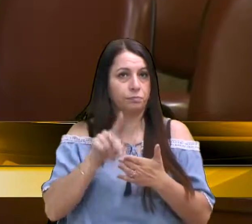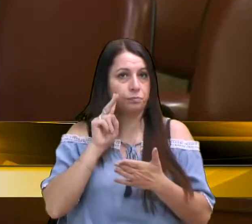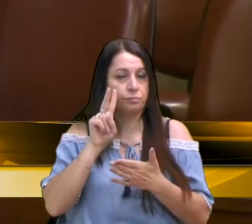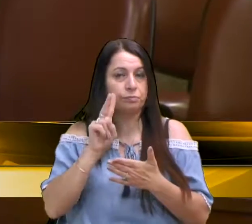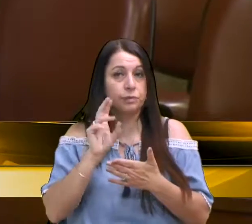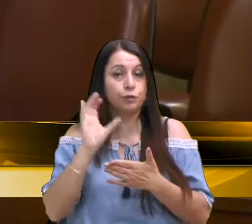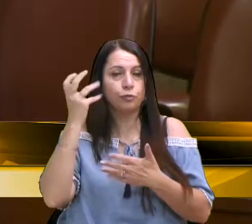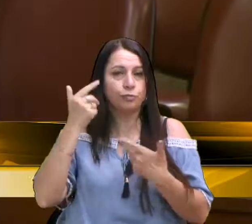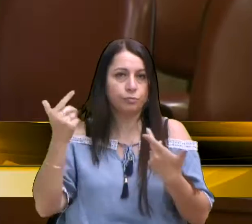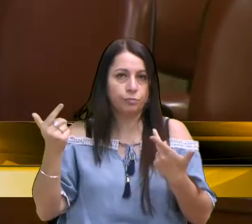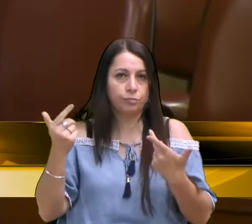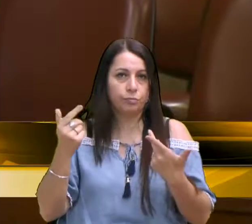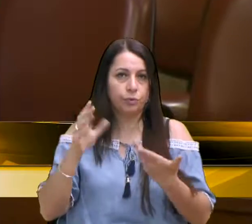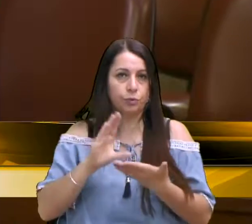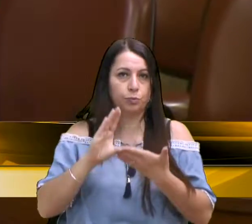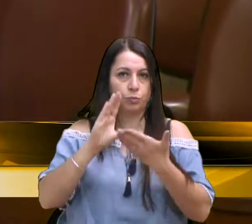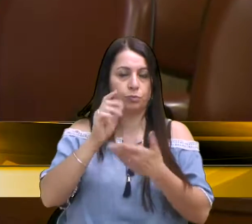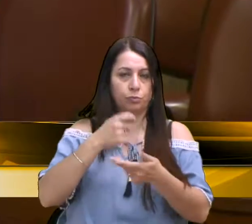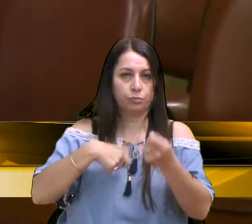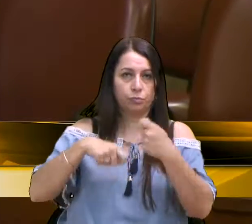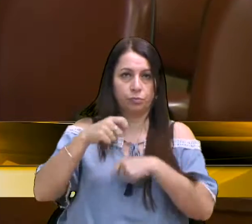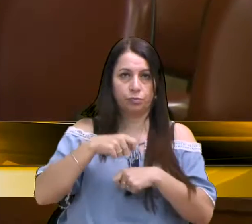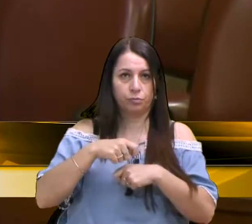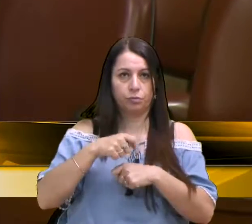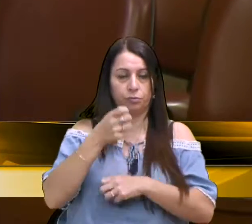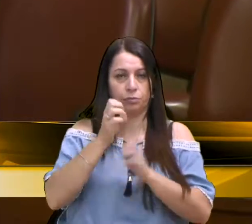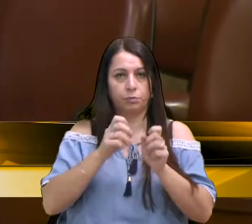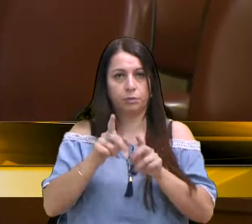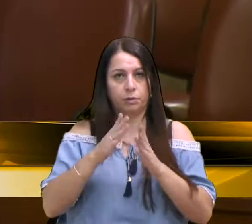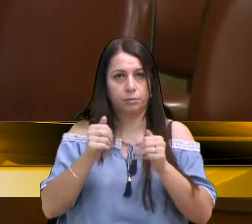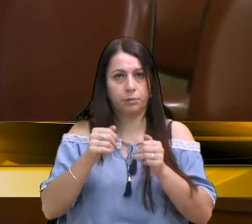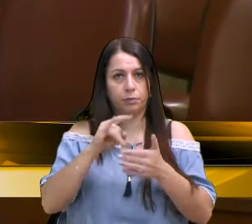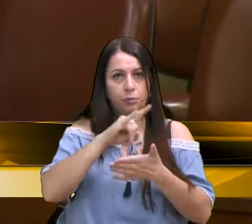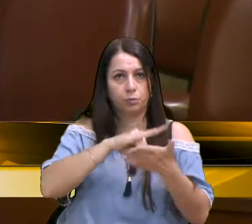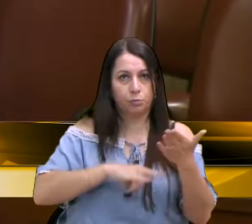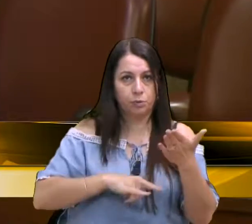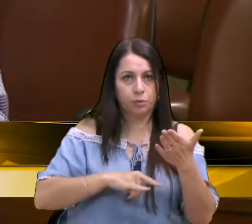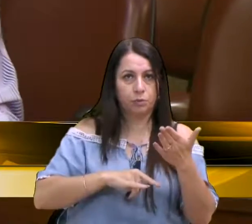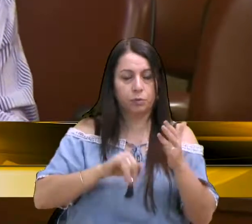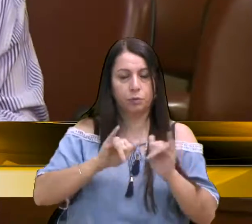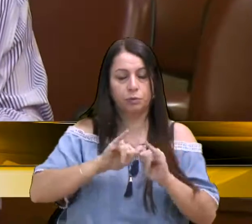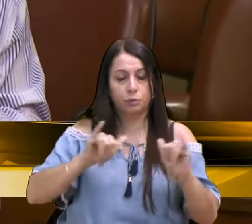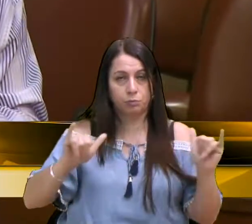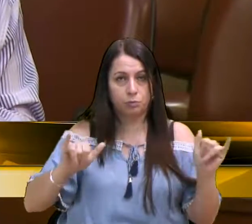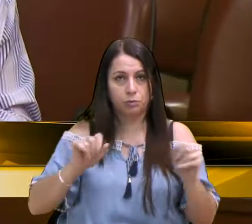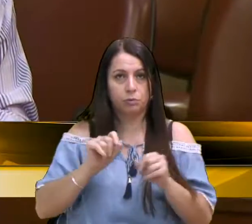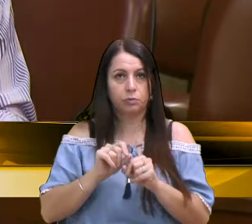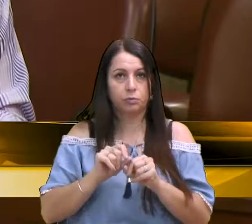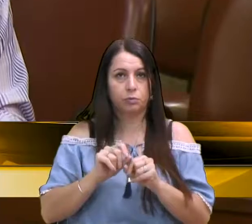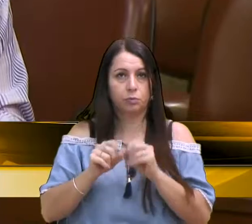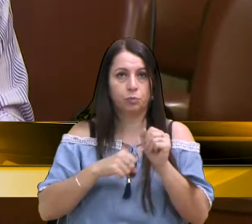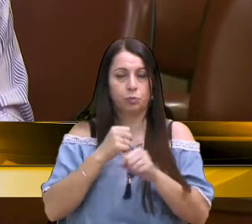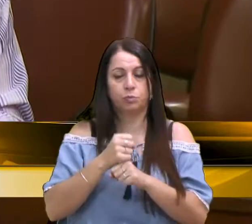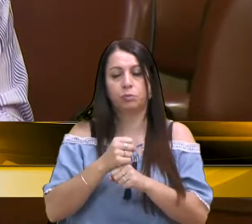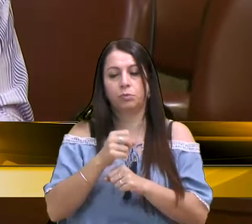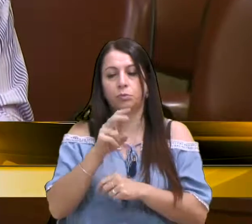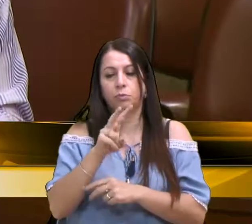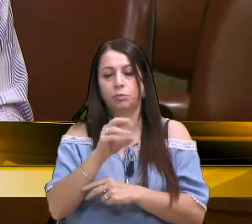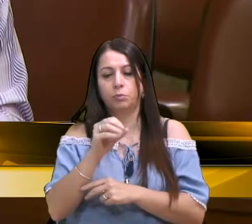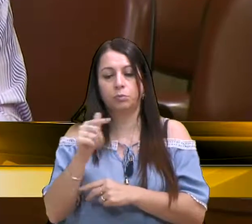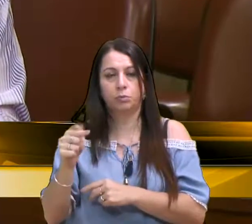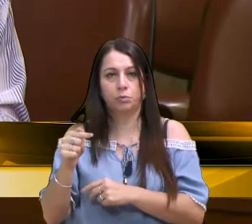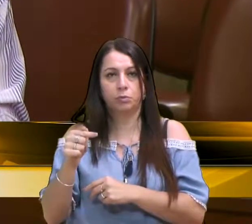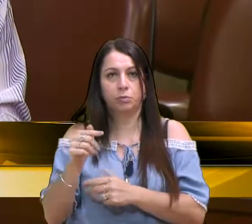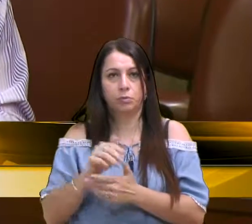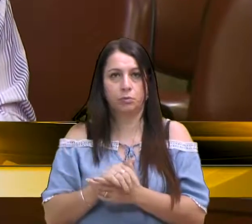tomadas de decisões do Conselho de Administração da empresa, requer documentos com informações do ano de 2007 acerca